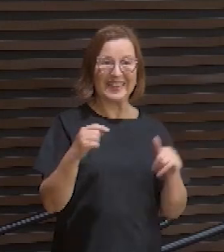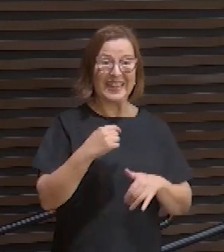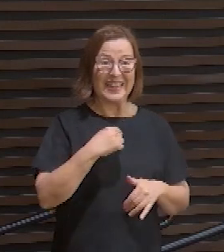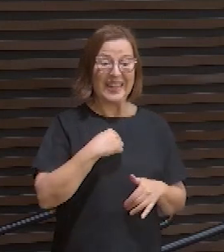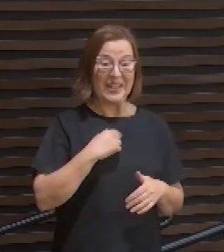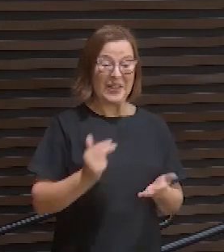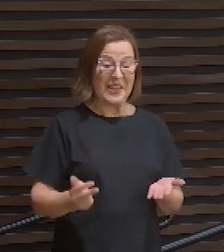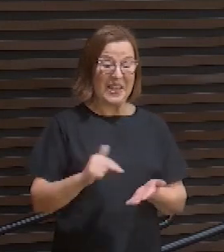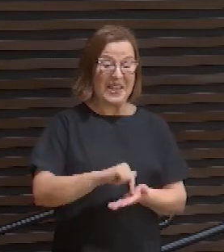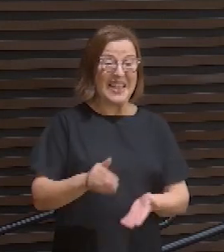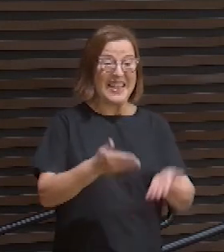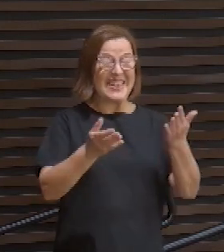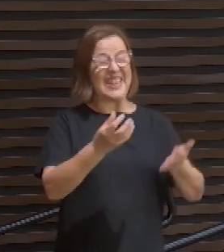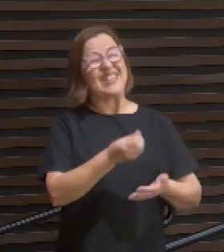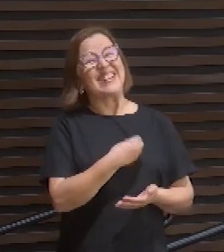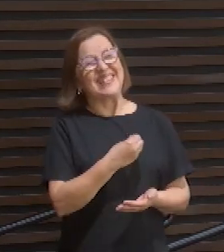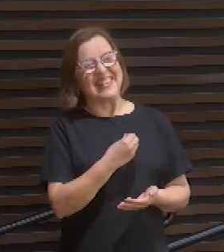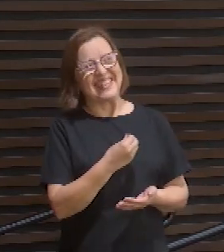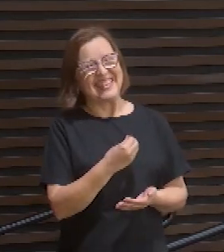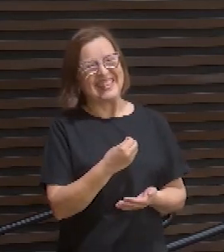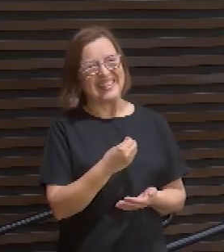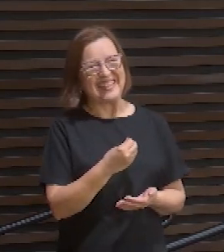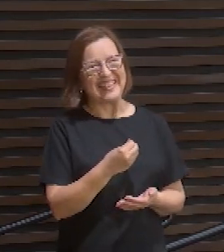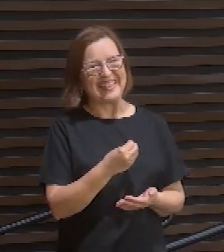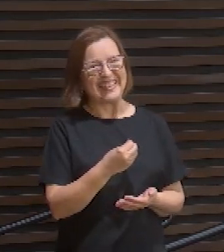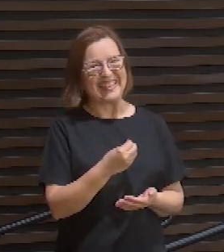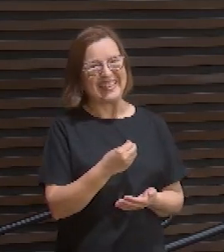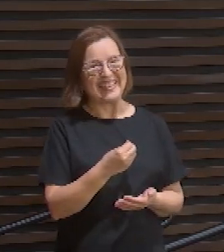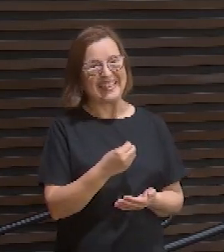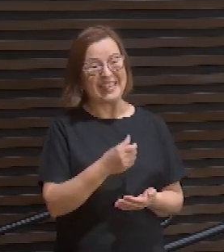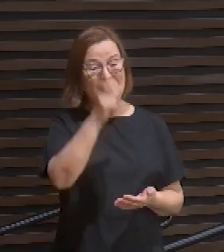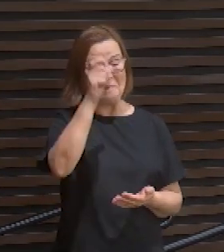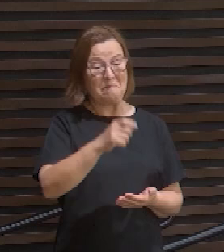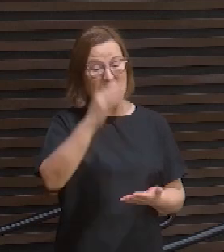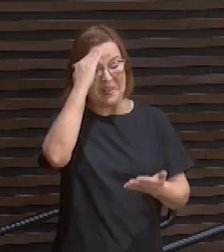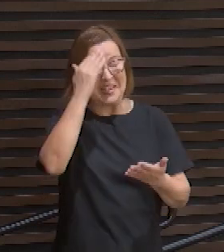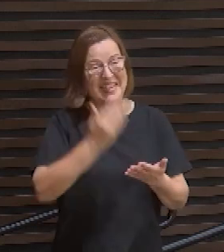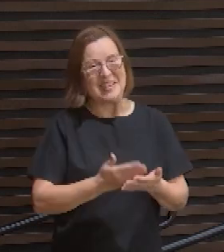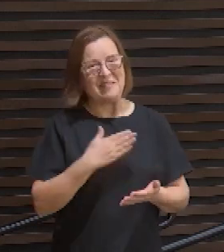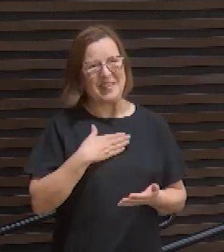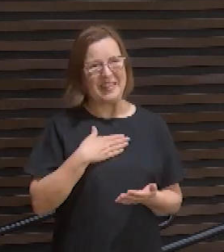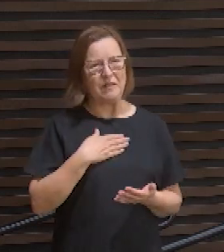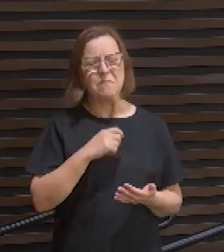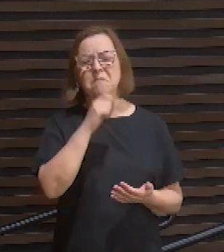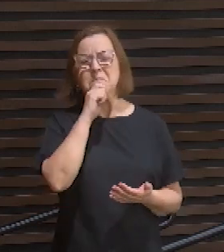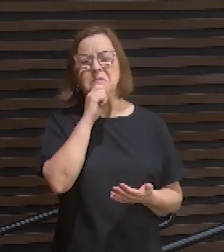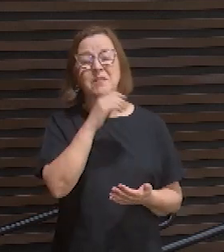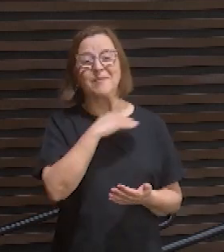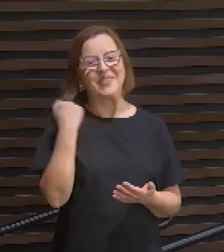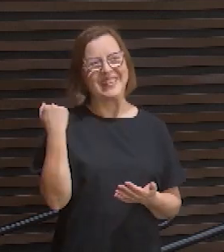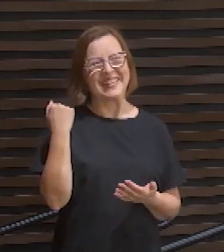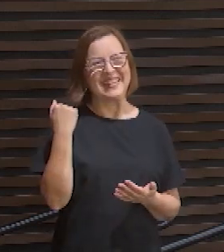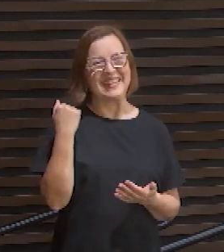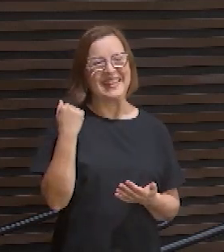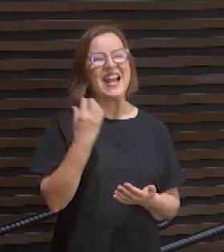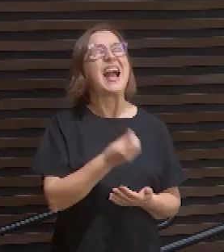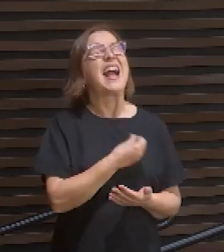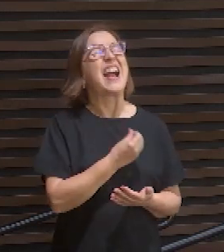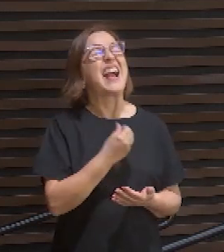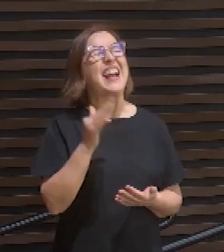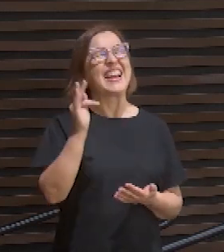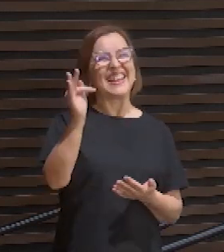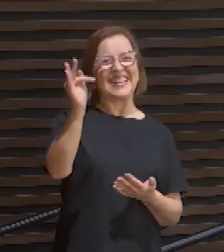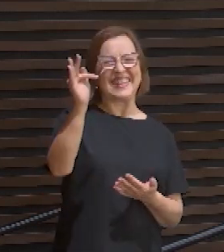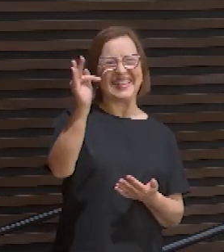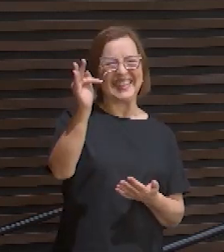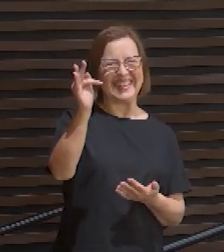a ressurreição e a vida. Quem crê em mim, ainda que morra, viverá.